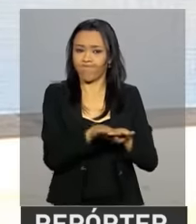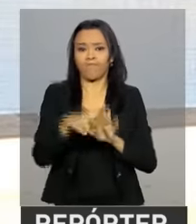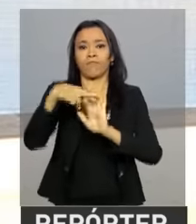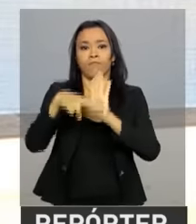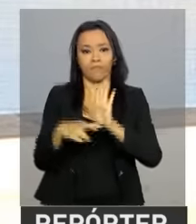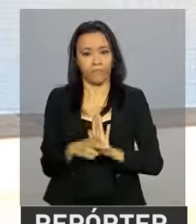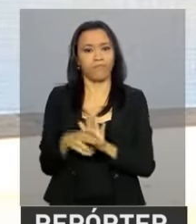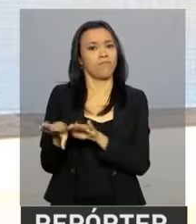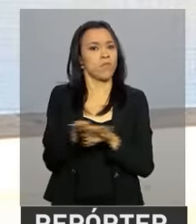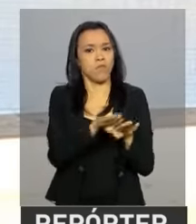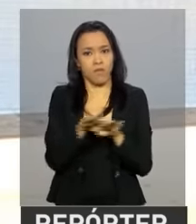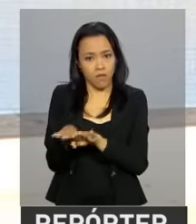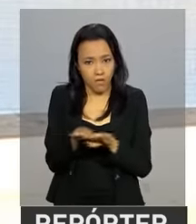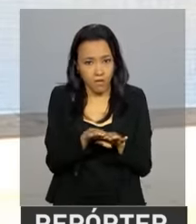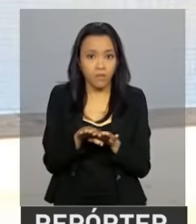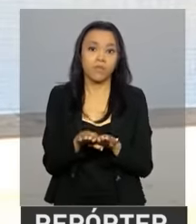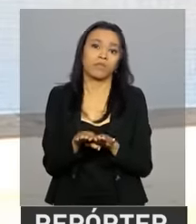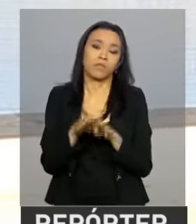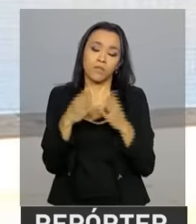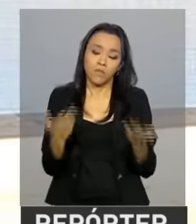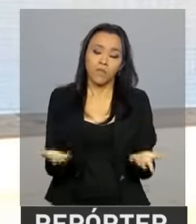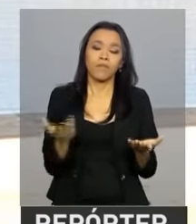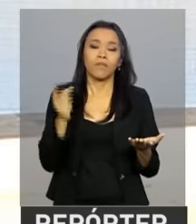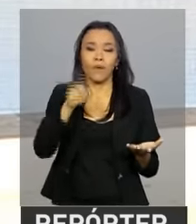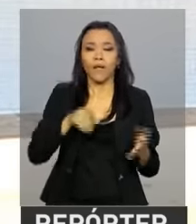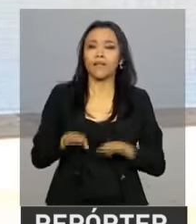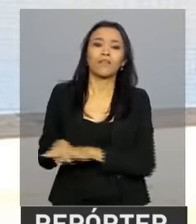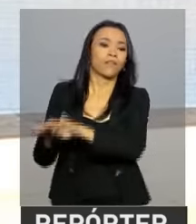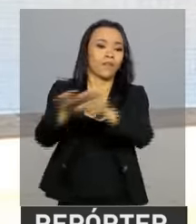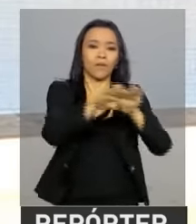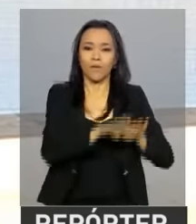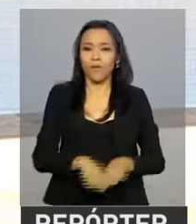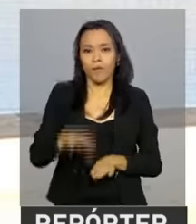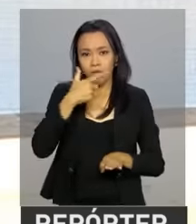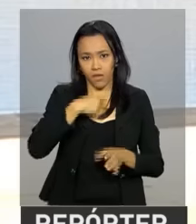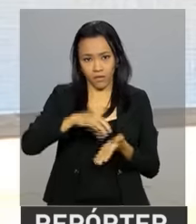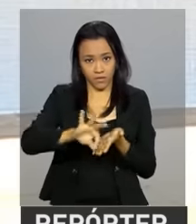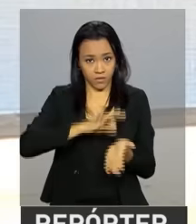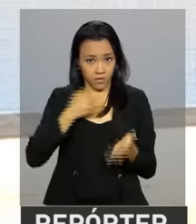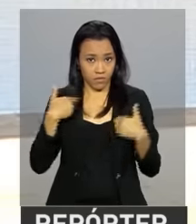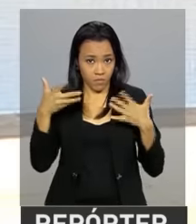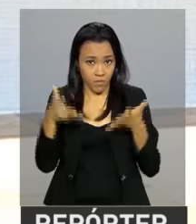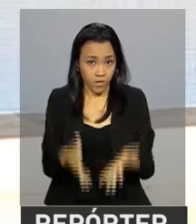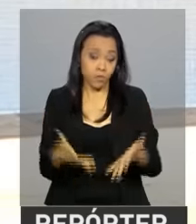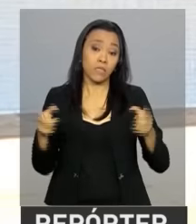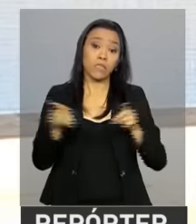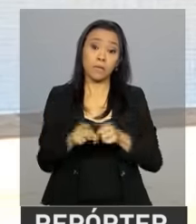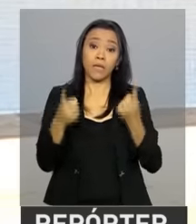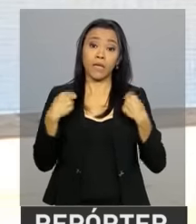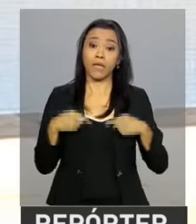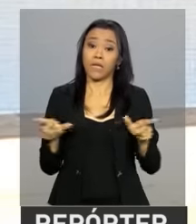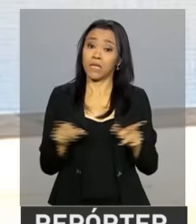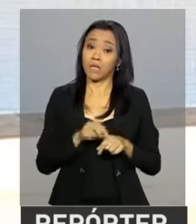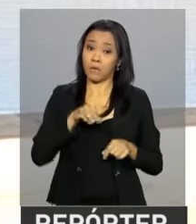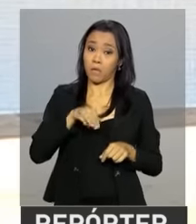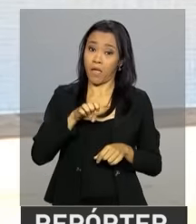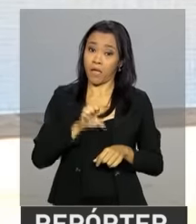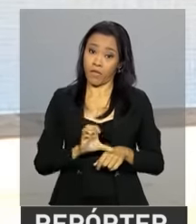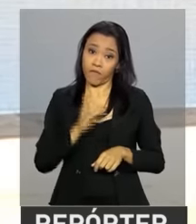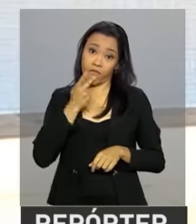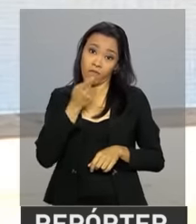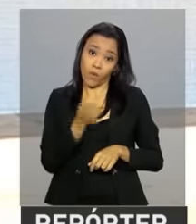garantindo aí a igualdade de condições a todos os inscritos o mec ainda considerou lamentável